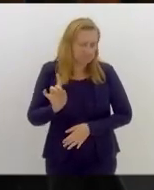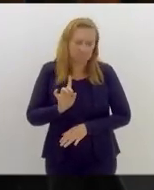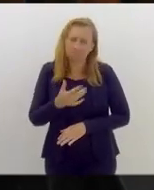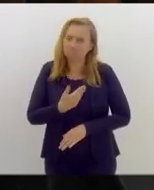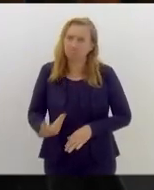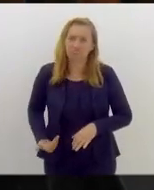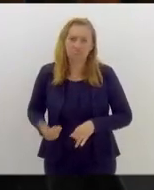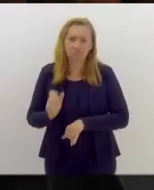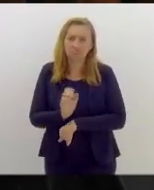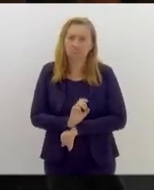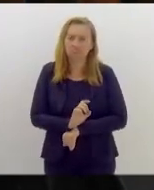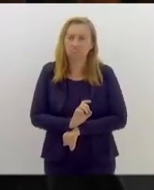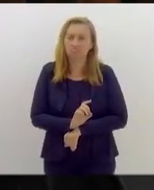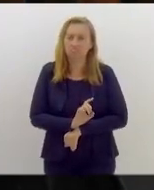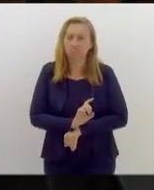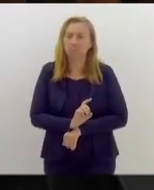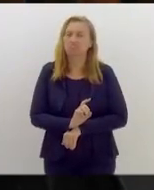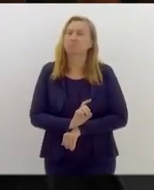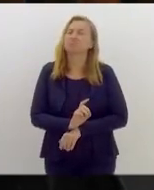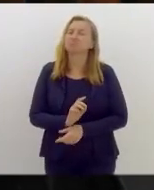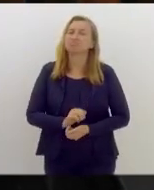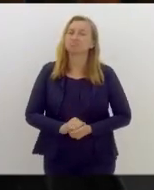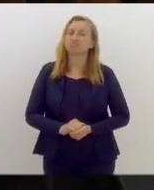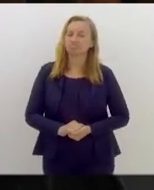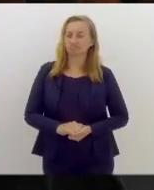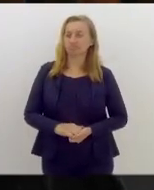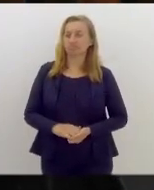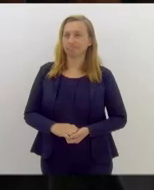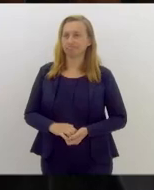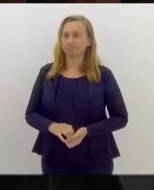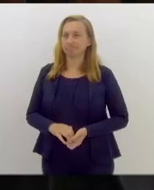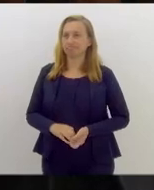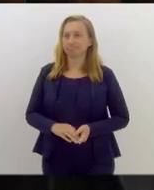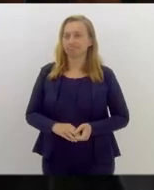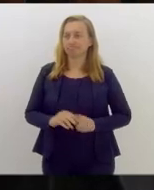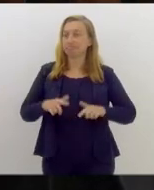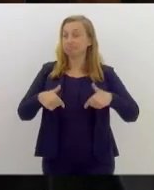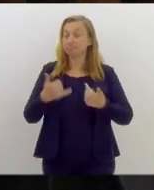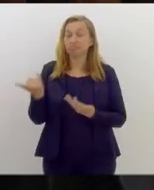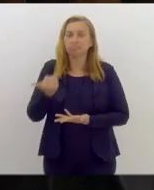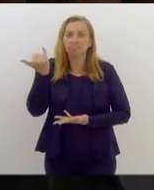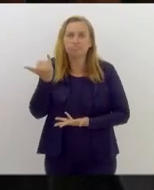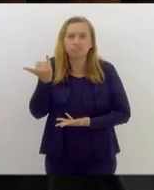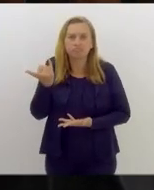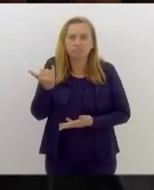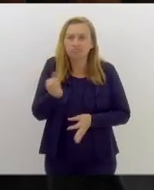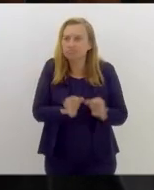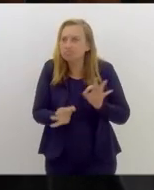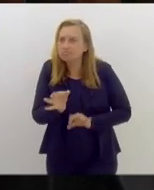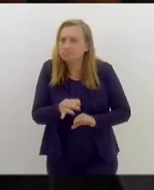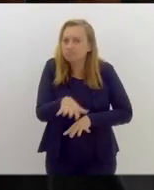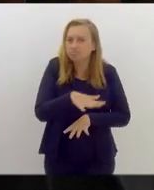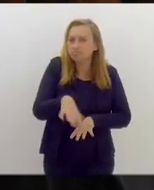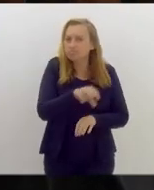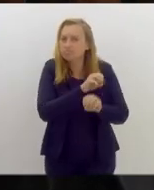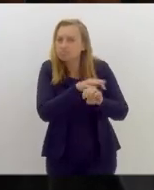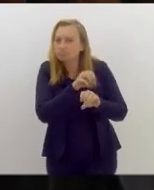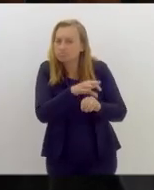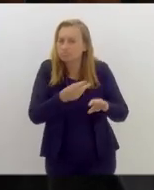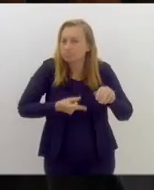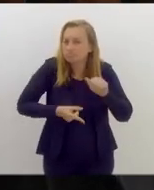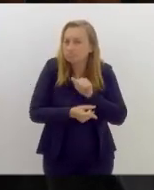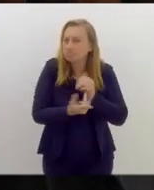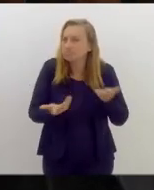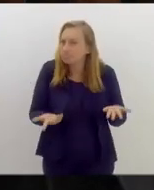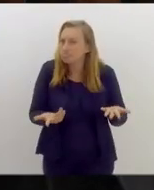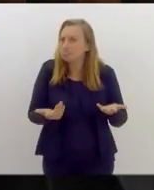trate desta forma, né, desta forma, ações importantes de planejamento no campo da educação, de financiamento no campo